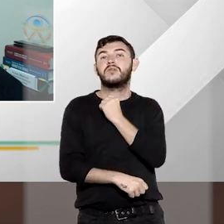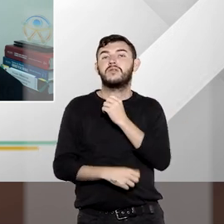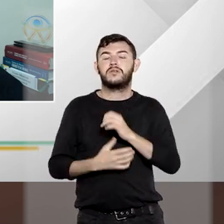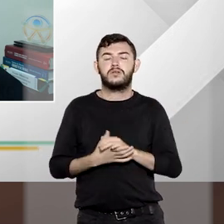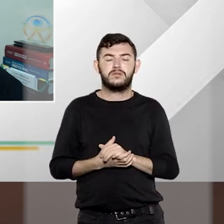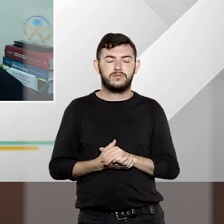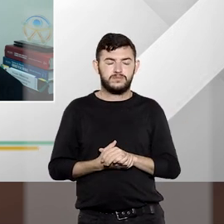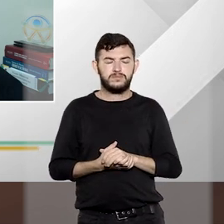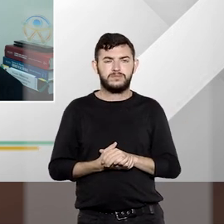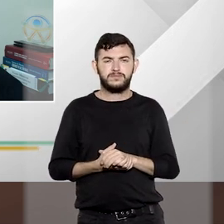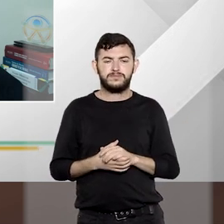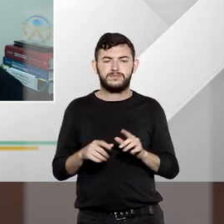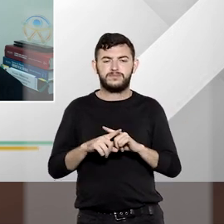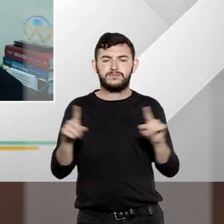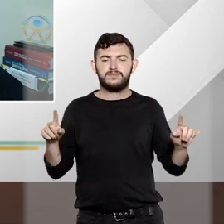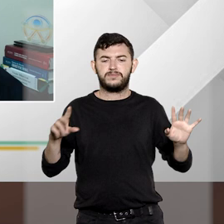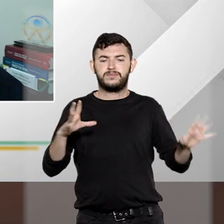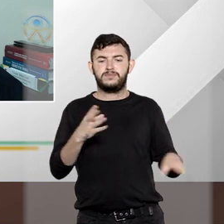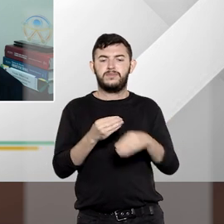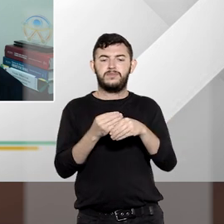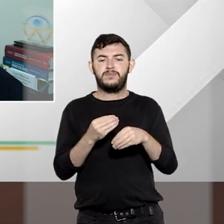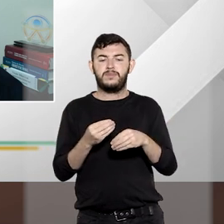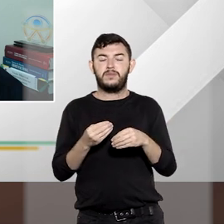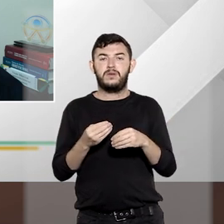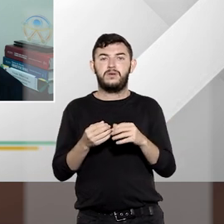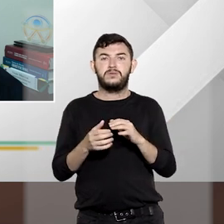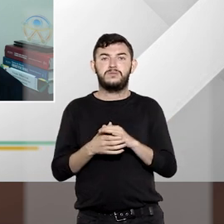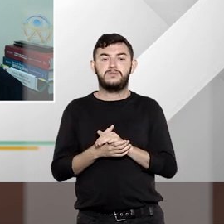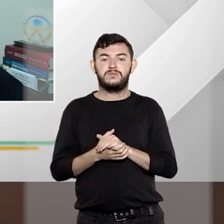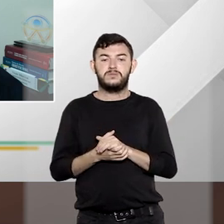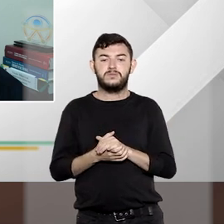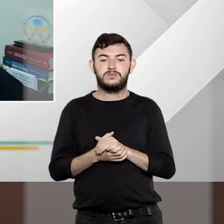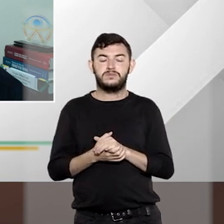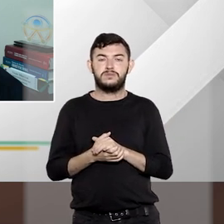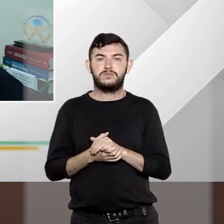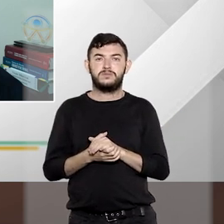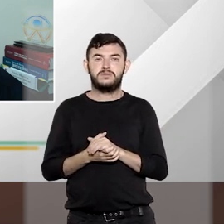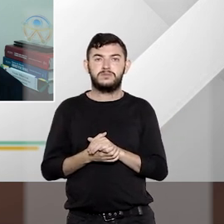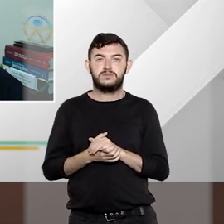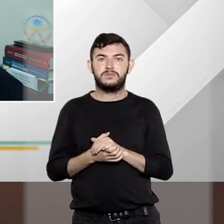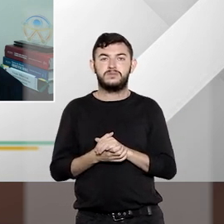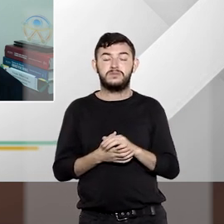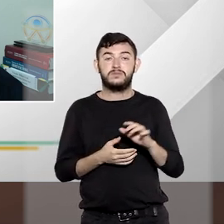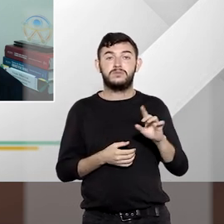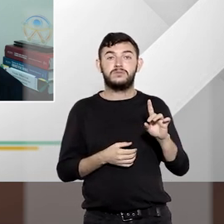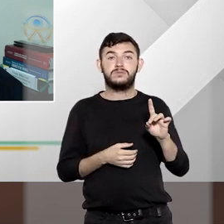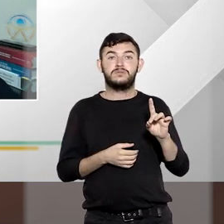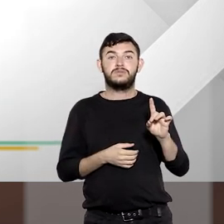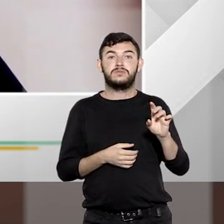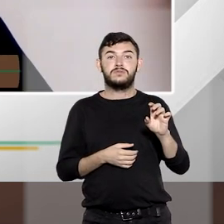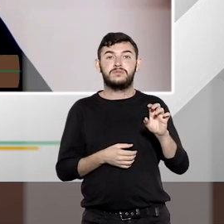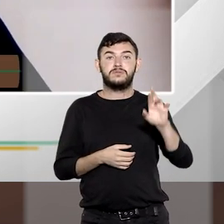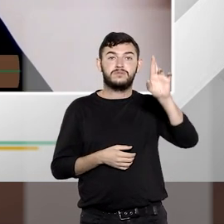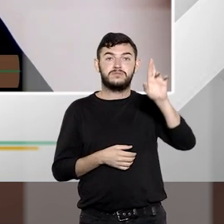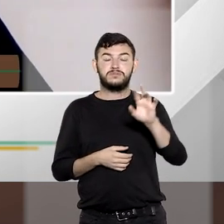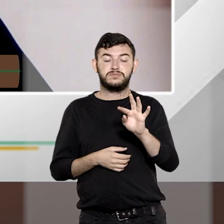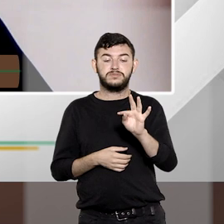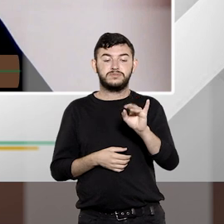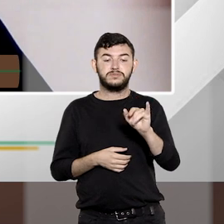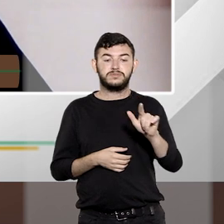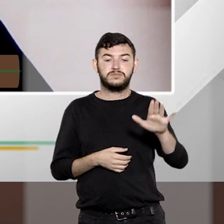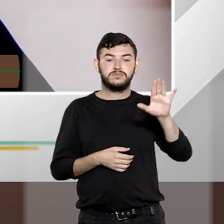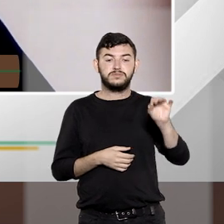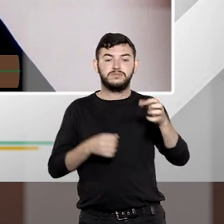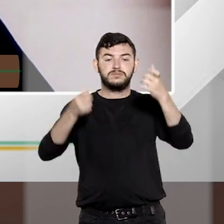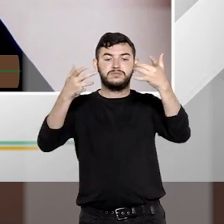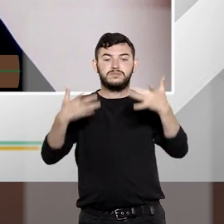Fátima, só até fazendo um complemento, né? Fazendo uma leitura ali, como o doutor Tiago falou, quando a gente falou